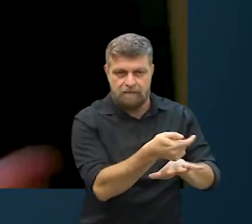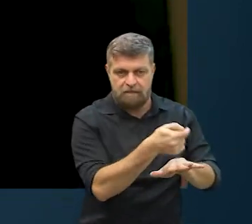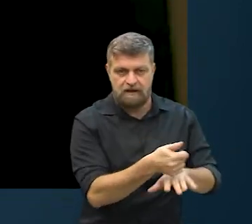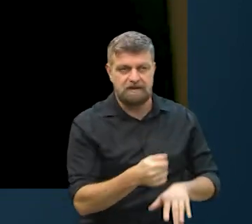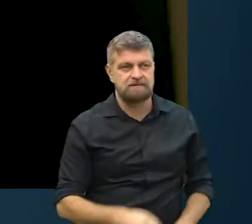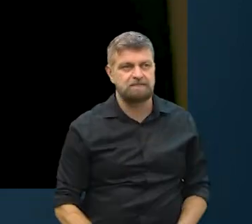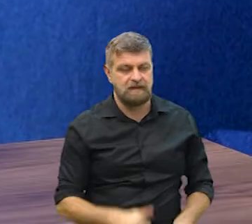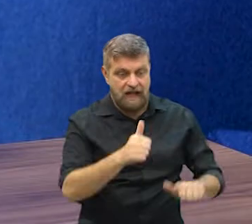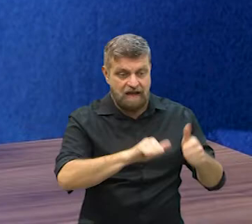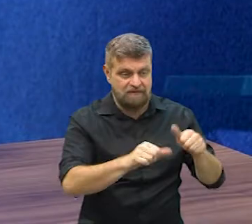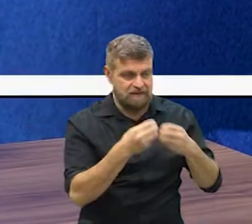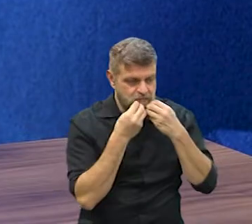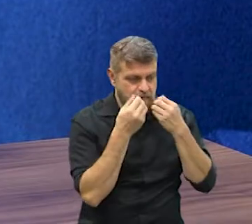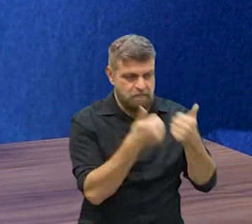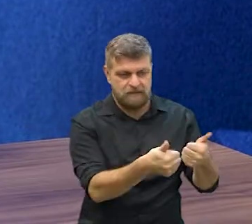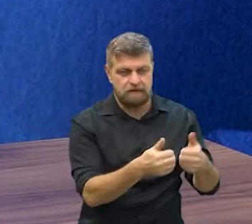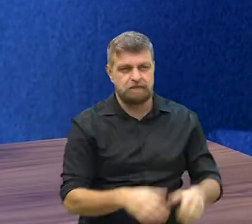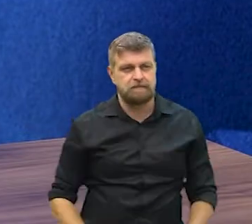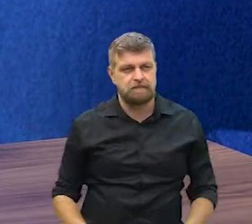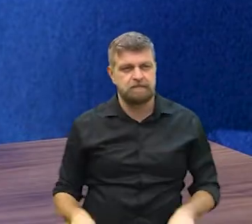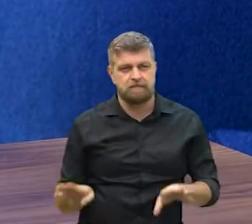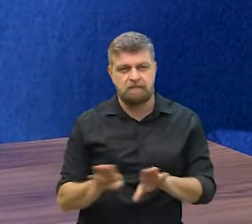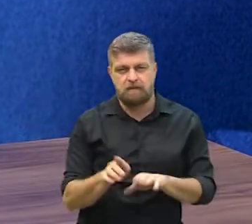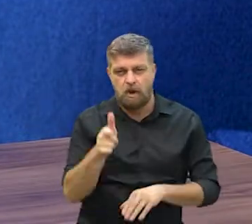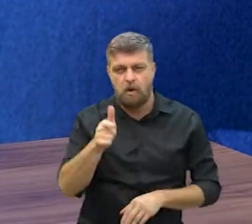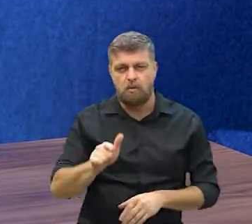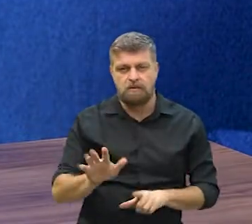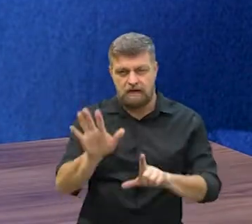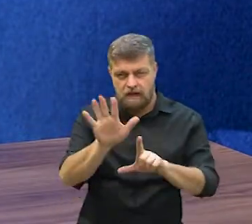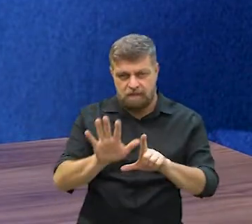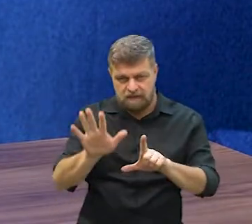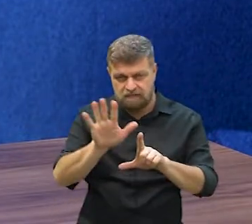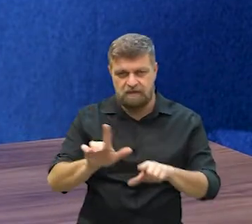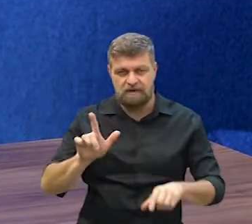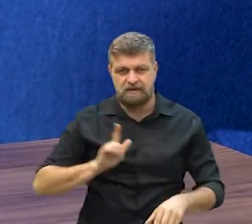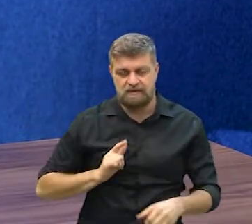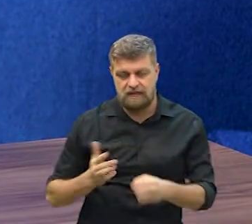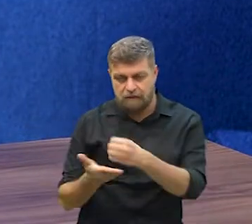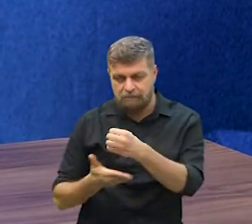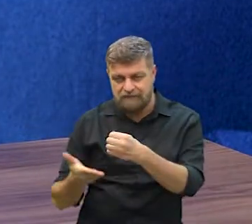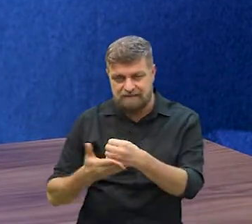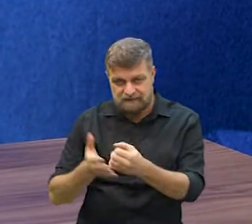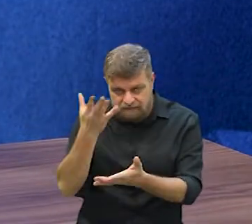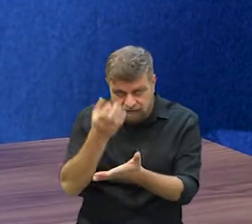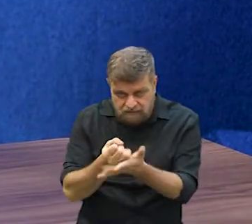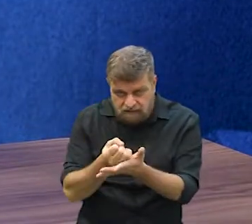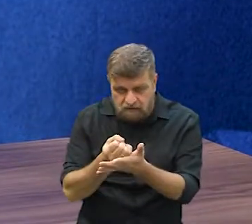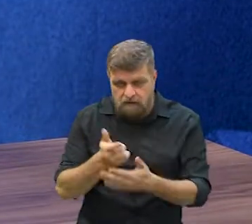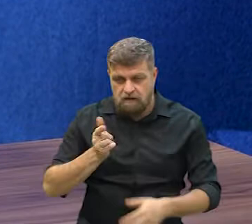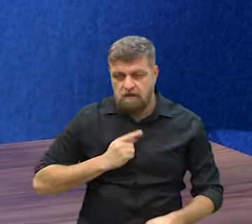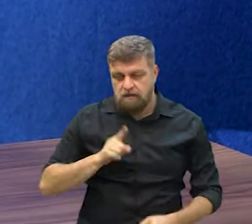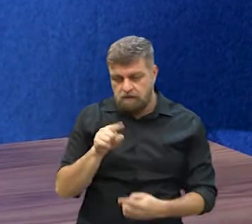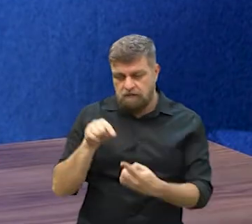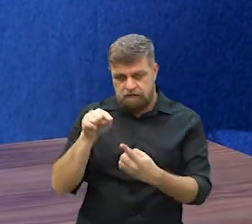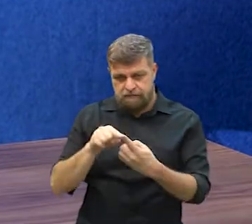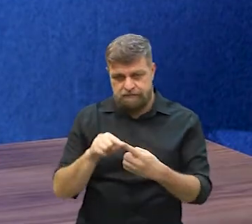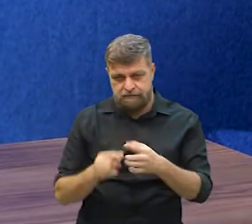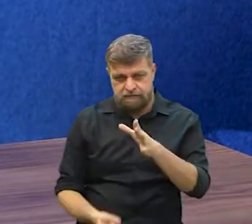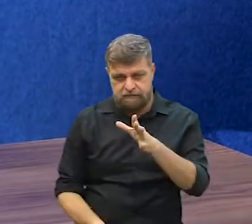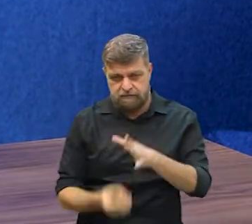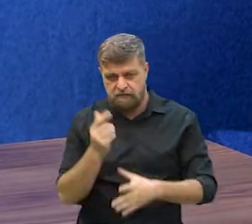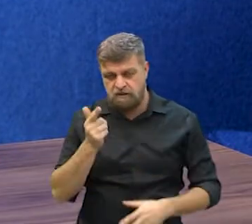bem avaliado. Hoje a plataforma, ela tem basicamente esse serviço. Vocês pretendem